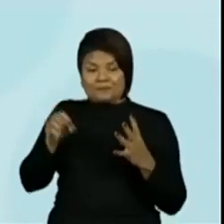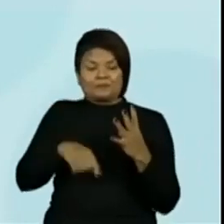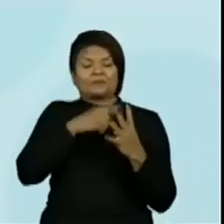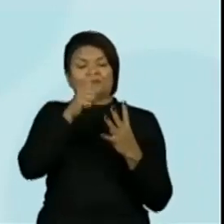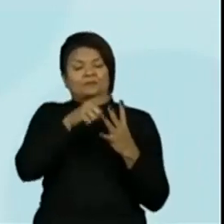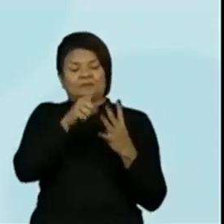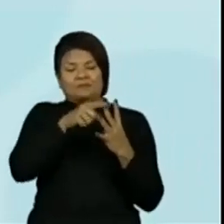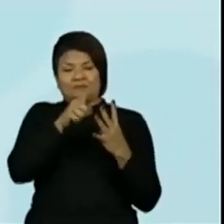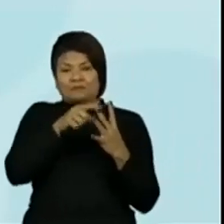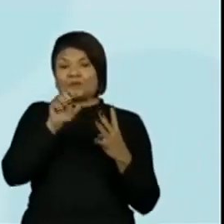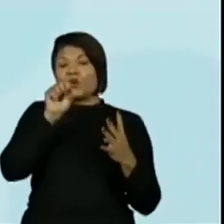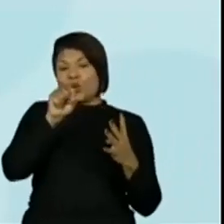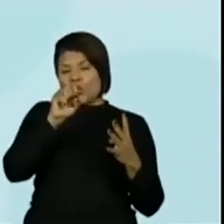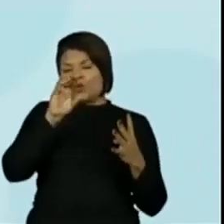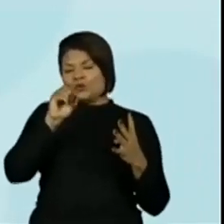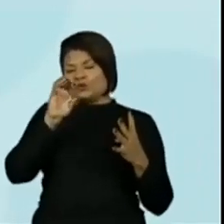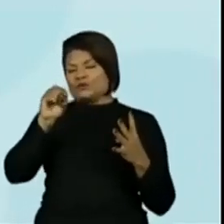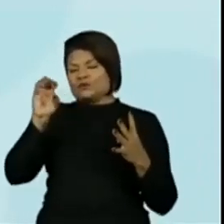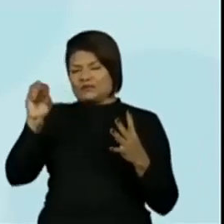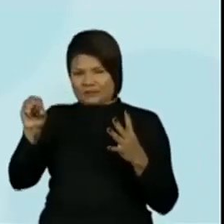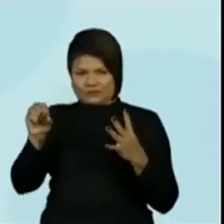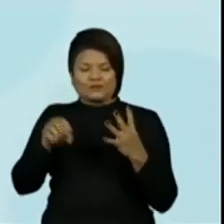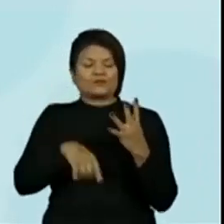mais 800